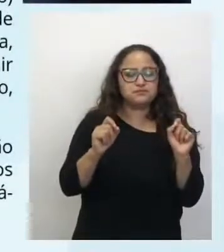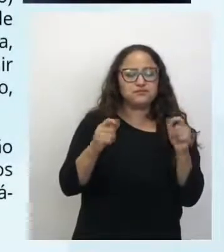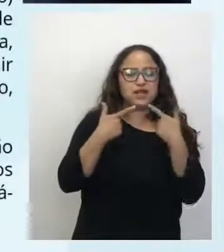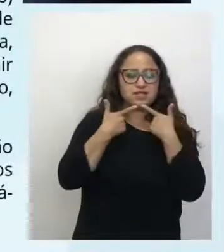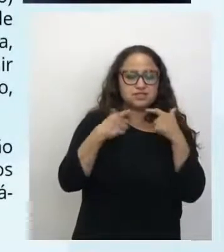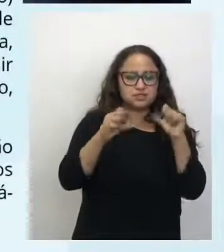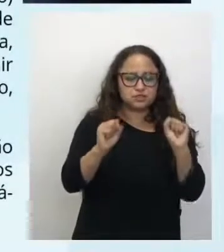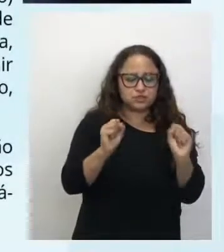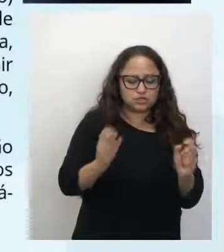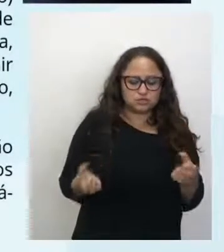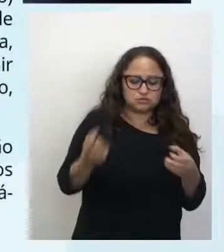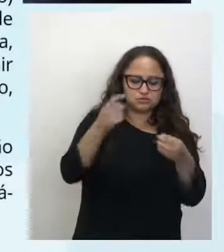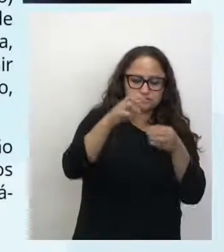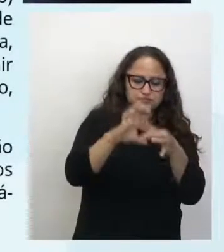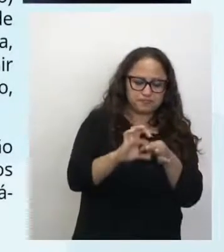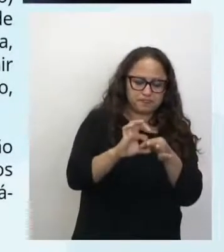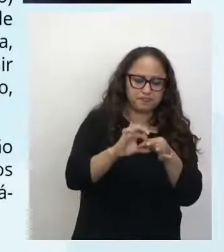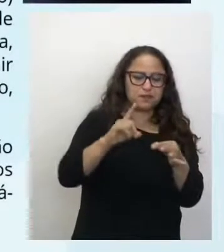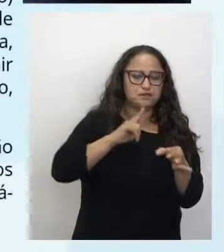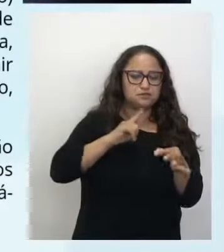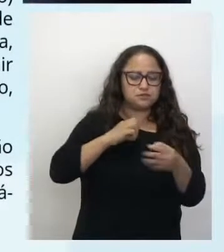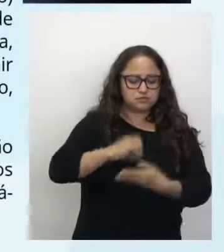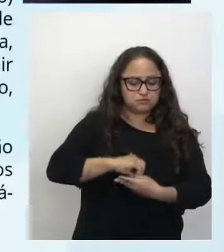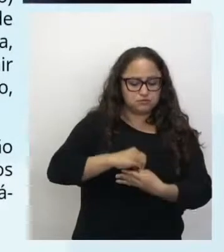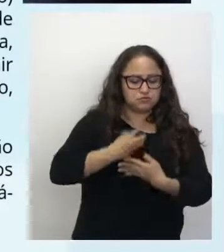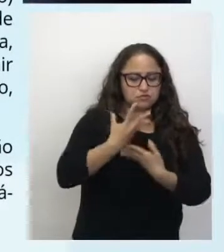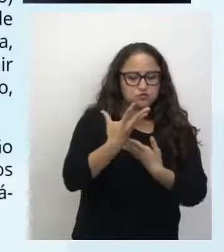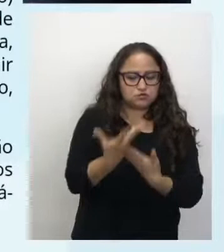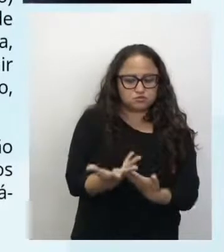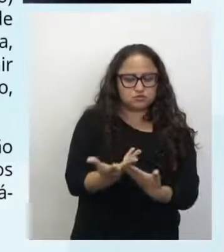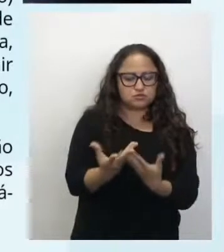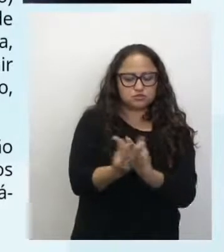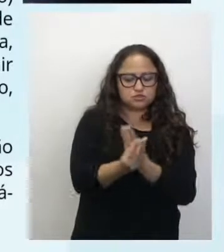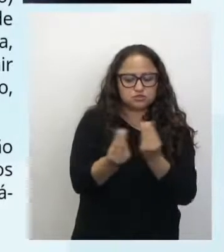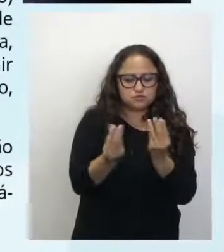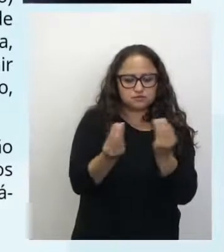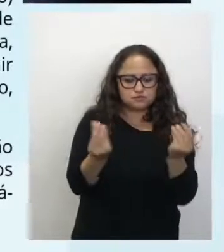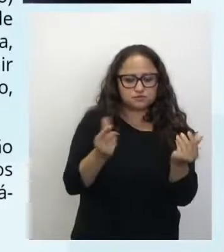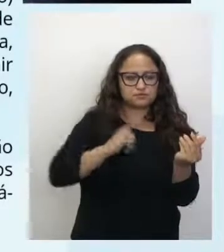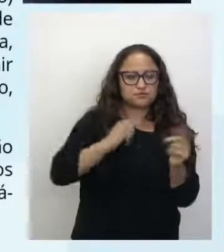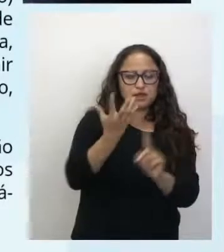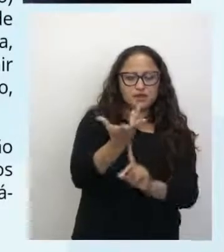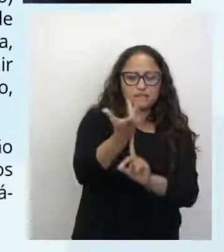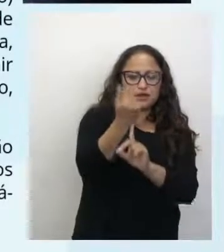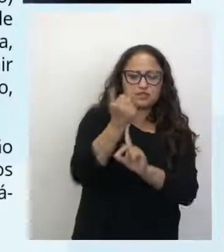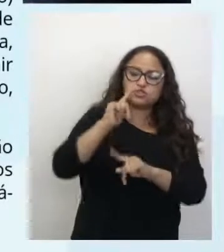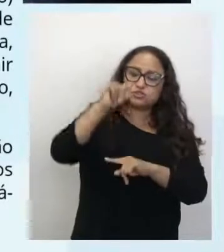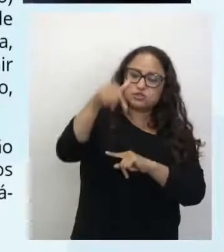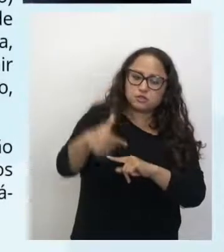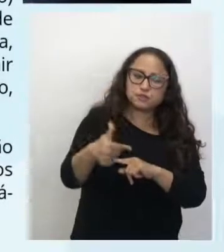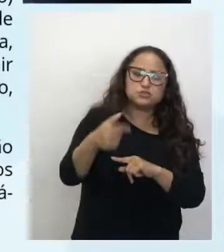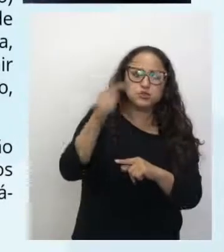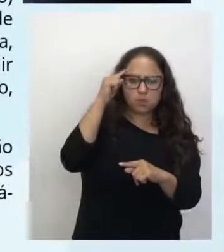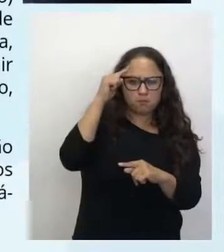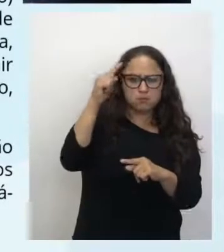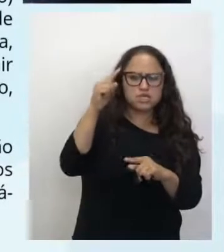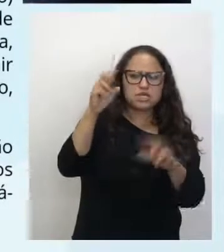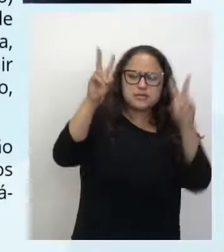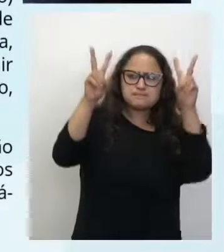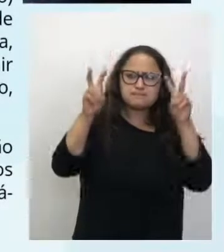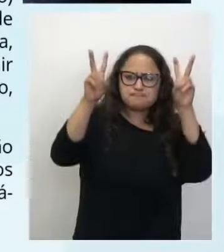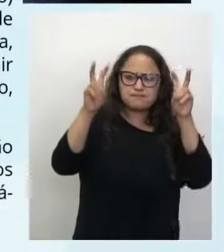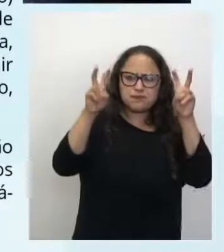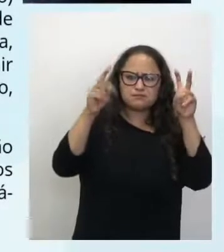forma conteúdo para a expressão subjetiva da arte, né? E, assim, após a gente decidir sobre qual tema, a gente vai,